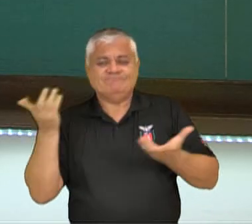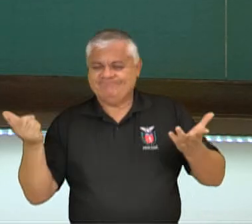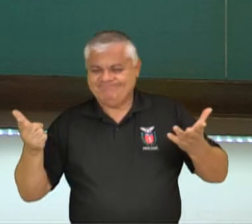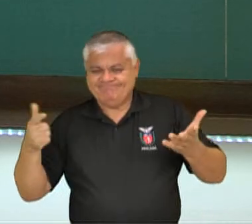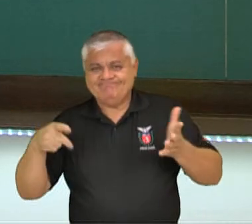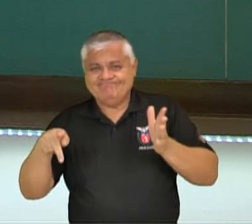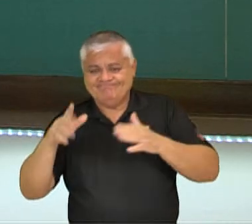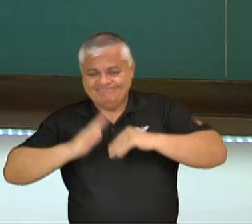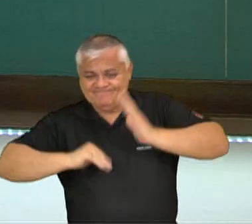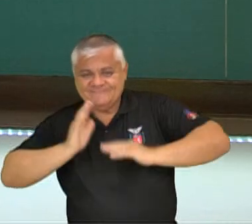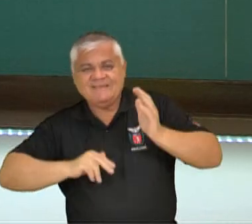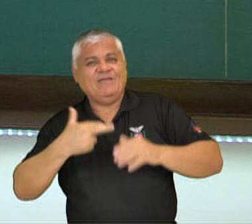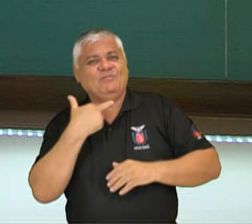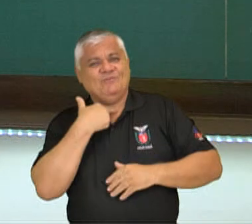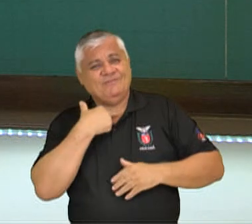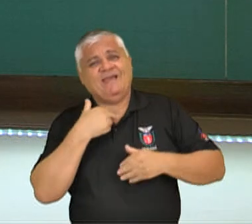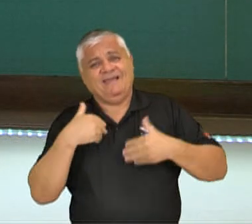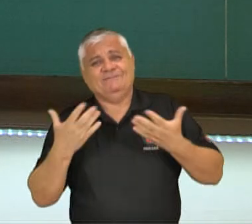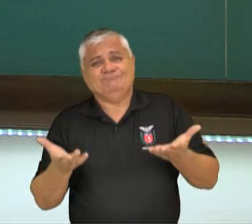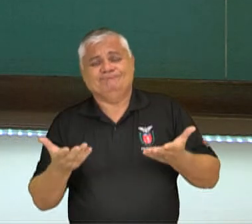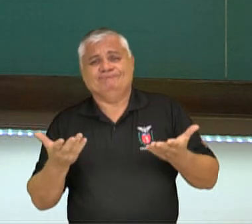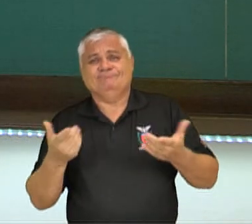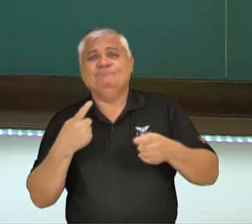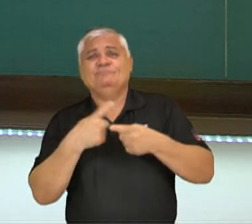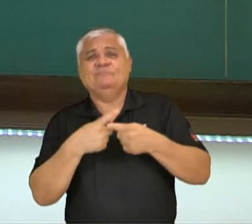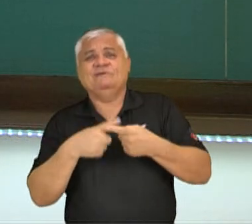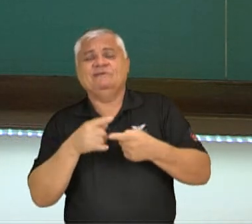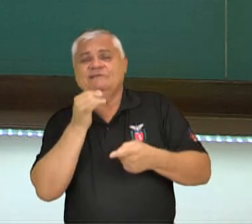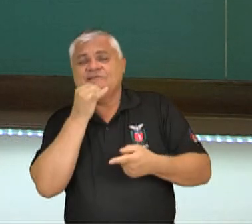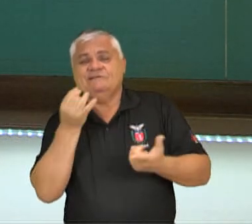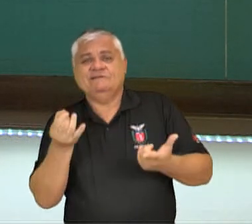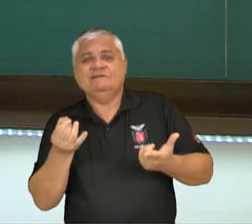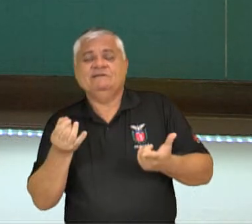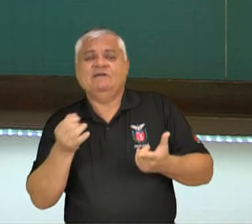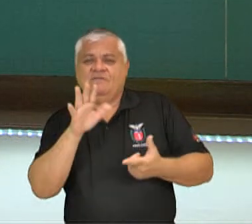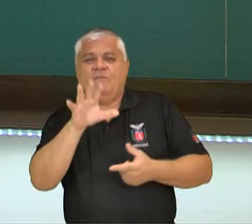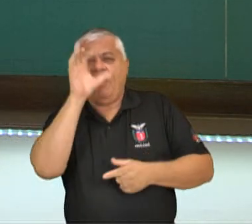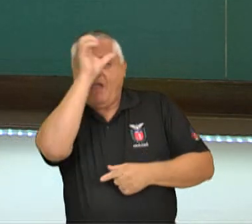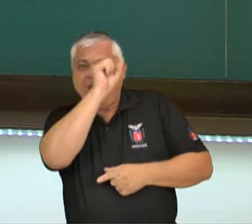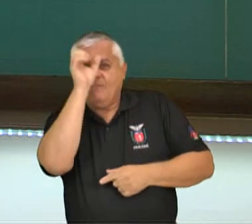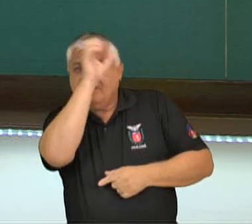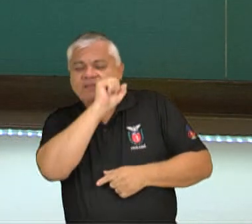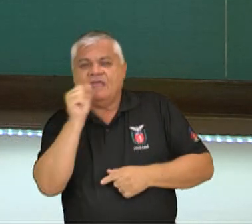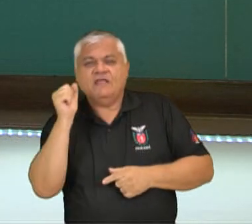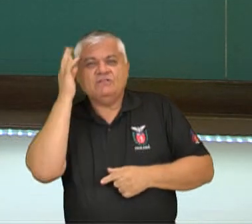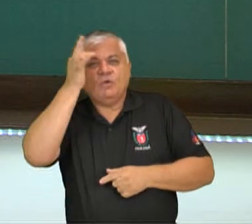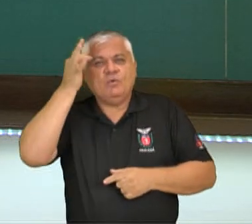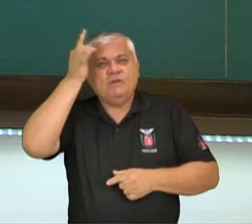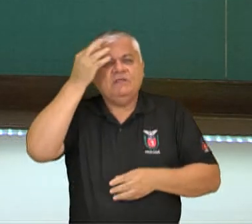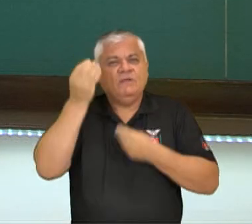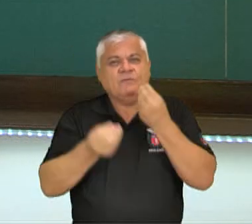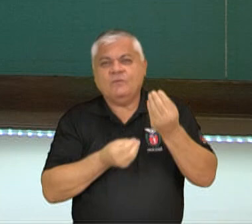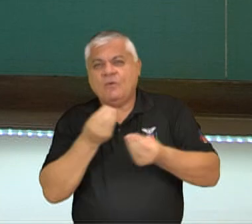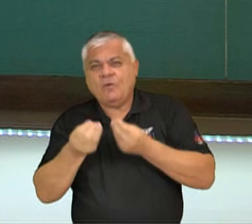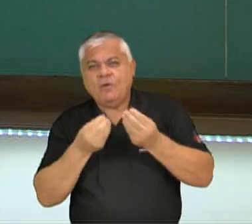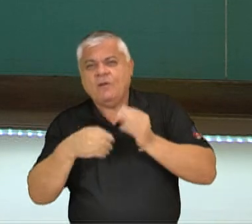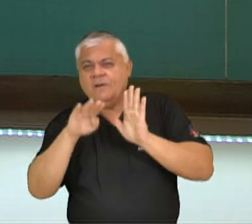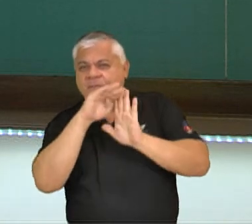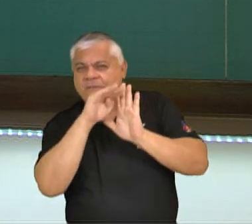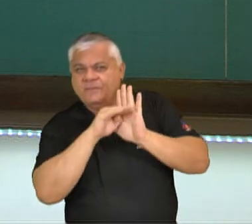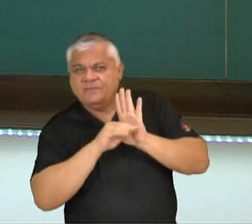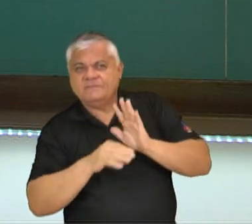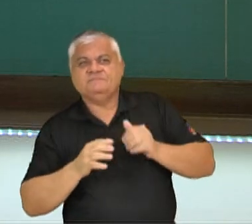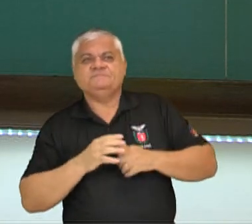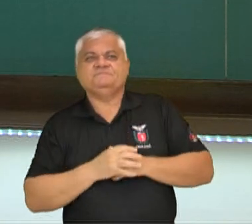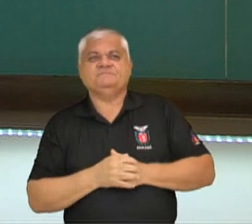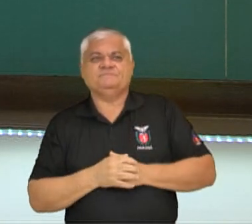fazer na prática, né, numa aula prática de capoeira, vamos pelo menos entender aqui teoricamente como que eles são